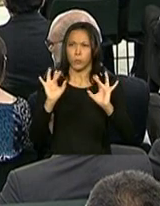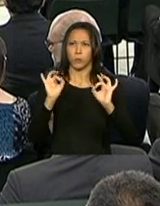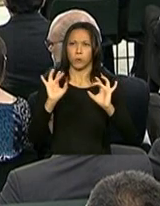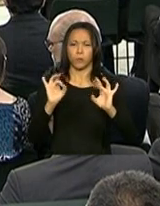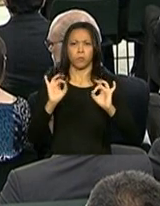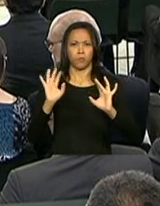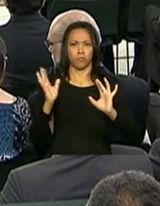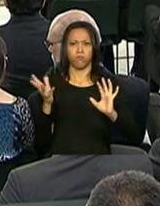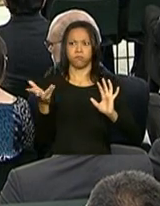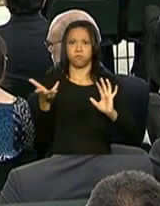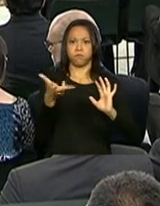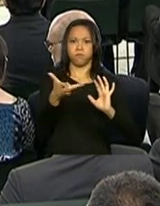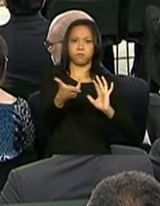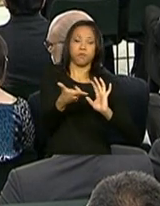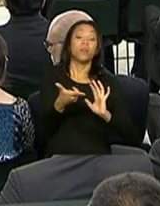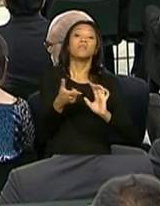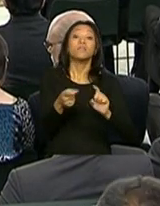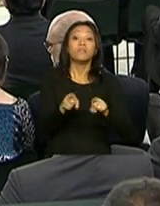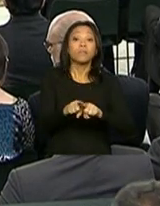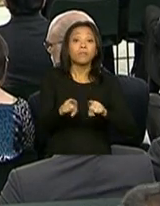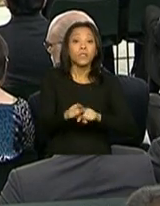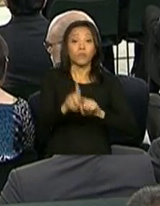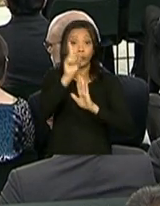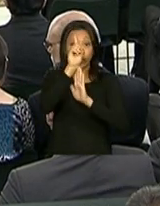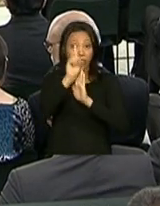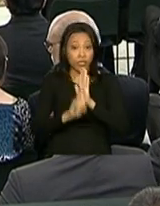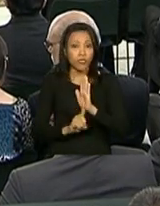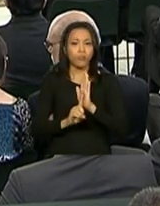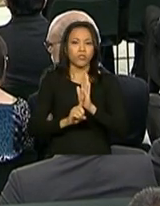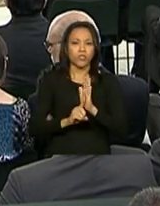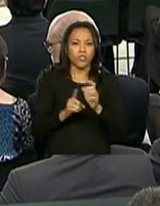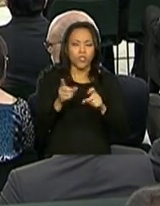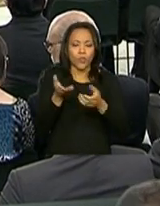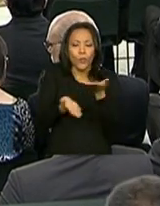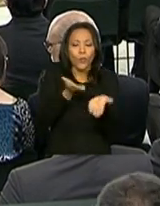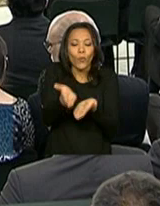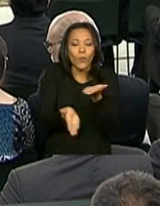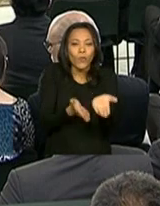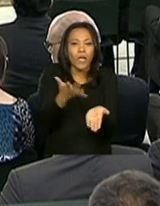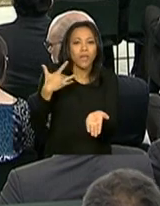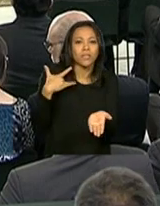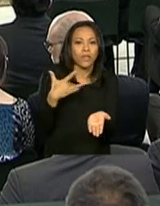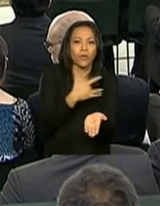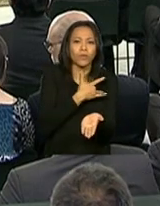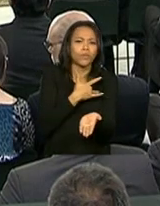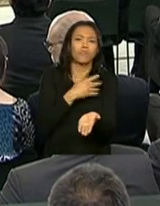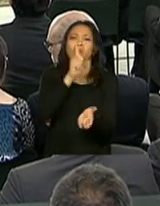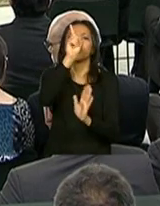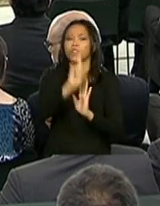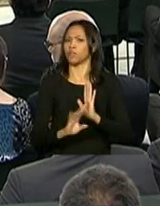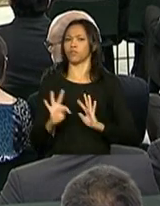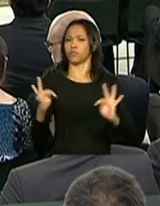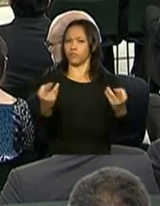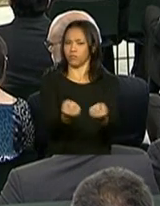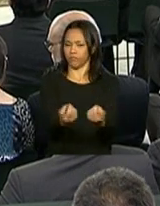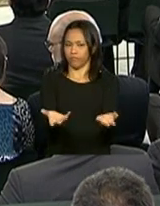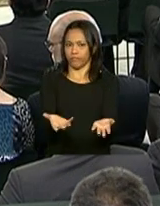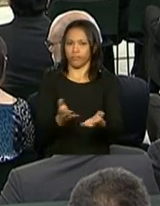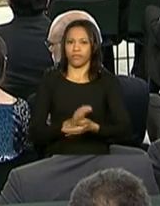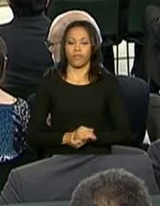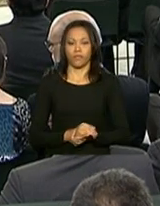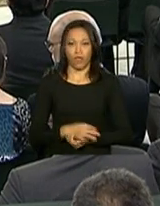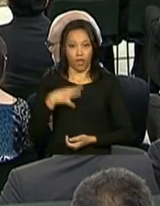complexidade e o direito de fazer medicina não é um direito para toda a nossa população. Acho que nós vamos,